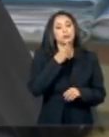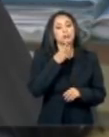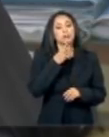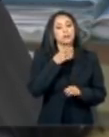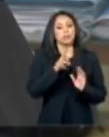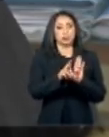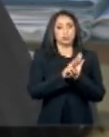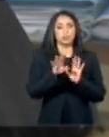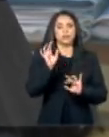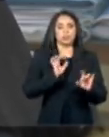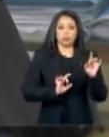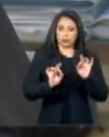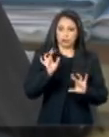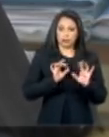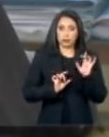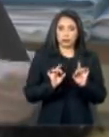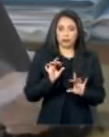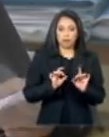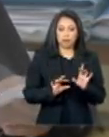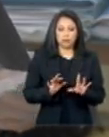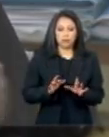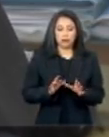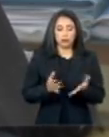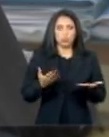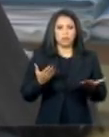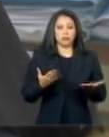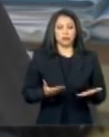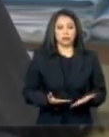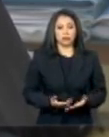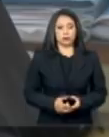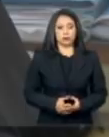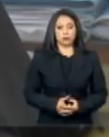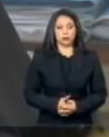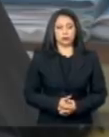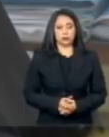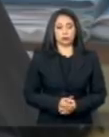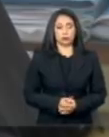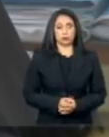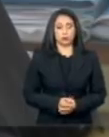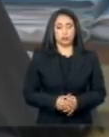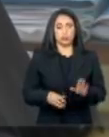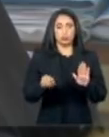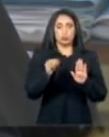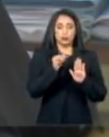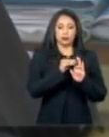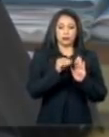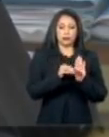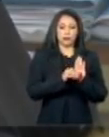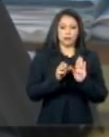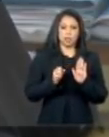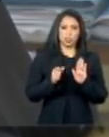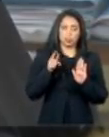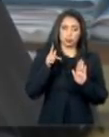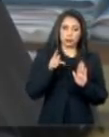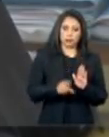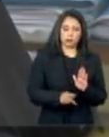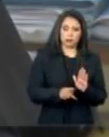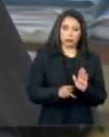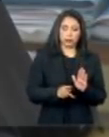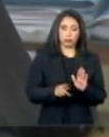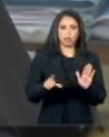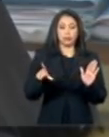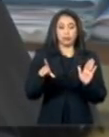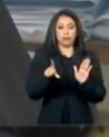parecer fundamentado nos seguintes termos a aposentadoria processo legalidade